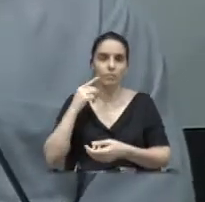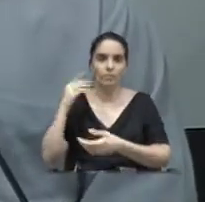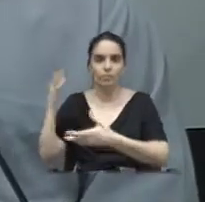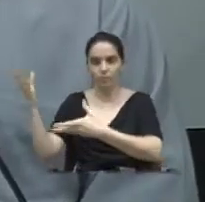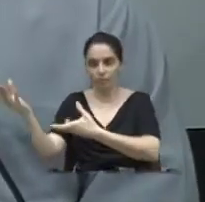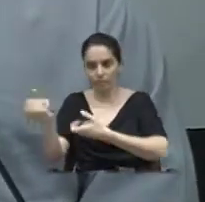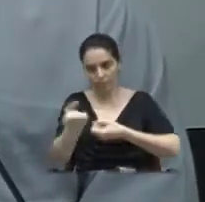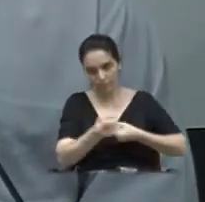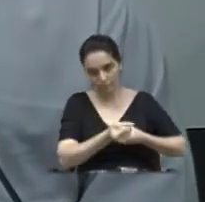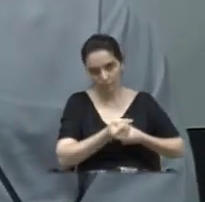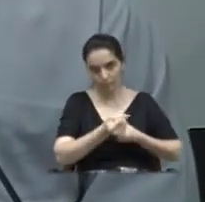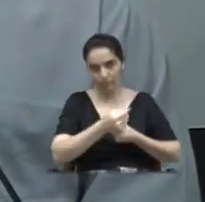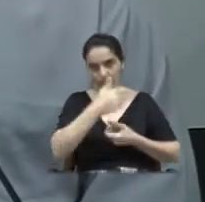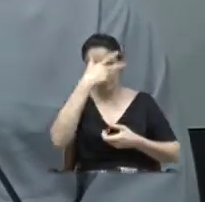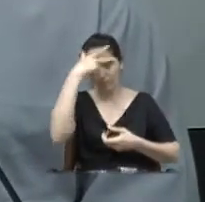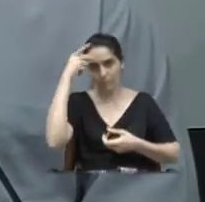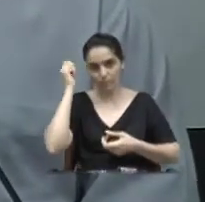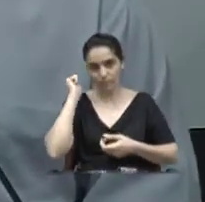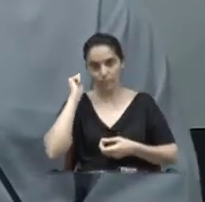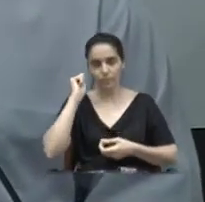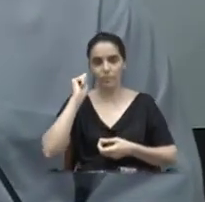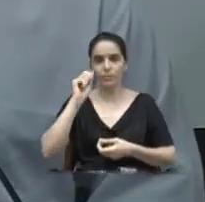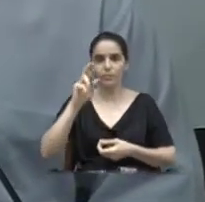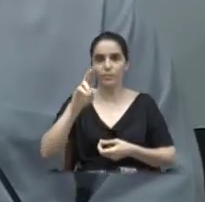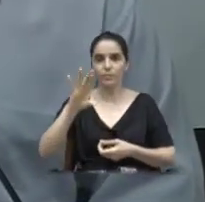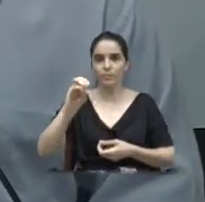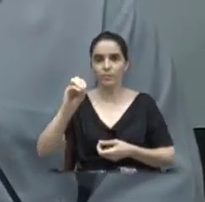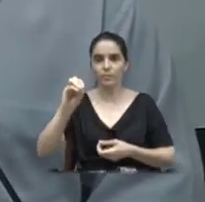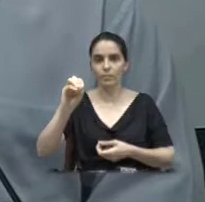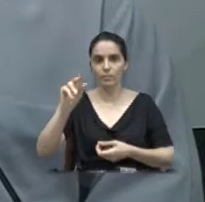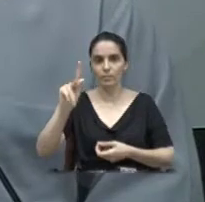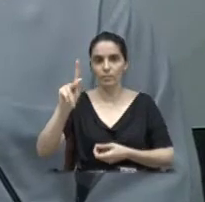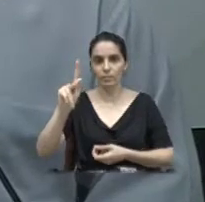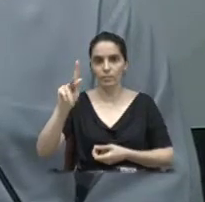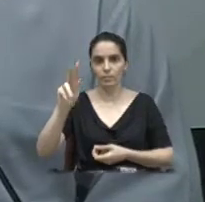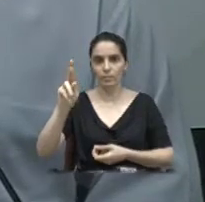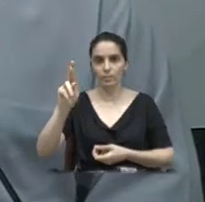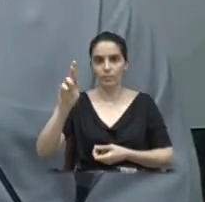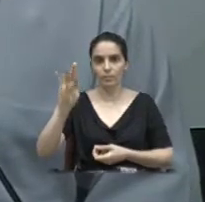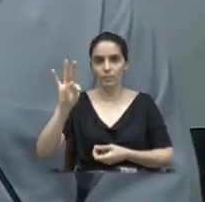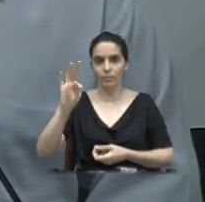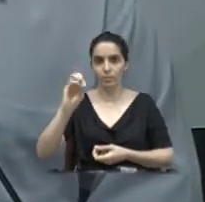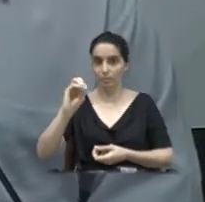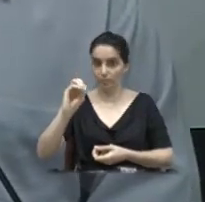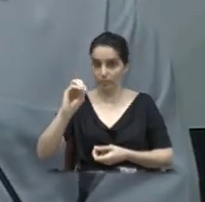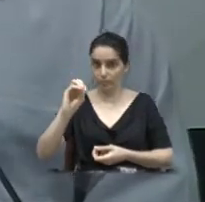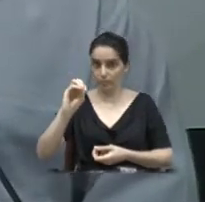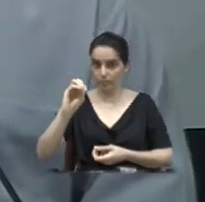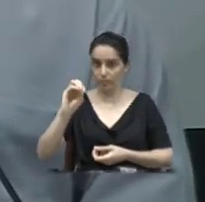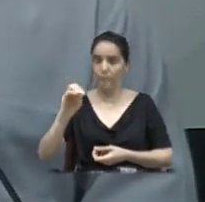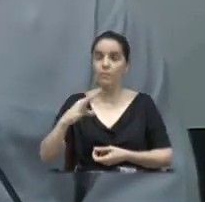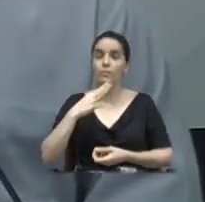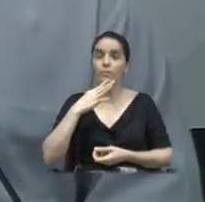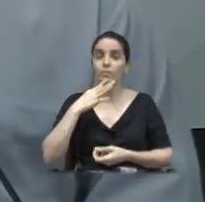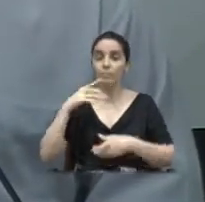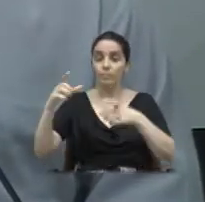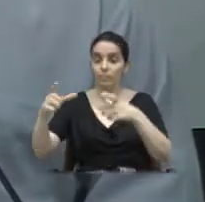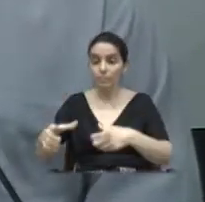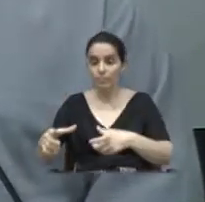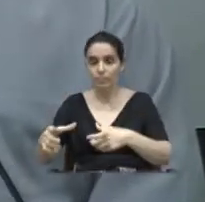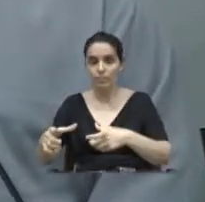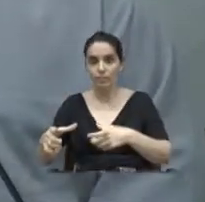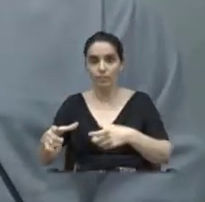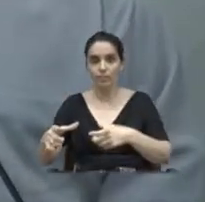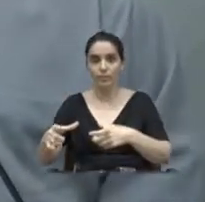pelo prefeito de São José do Rio Preto de visitar uma usina em São José do Rio Preto. Até hoje não fui ver como que é essa usina de reaproveitamento. E